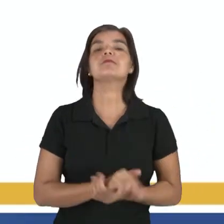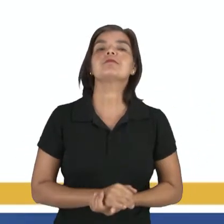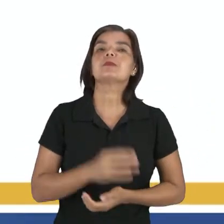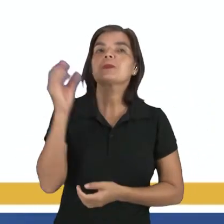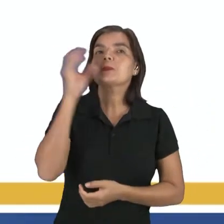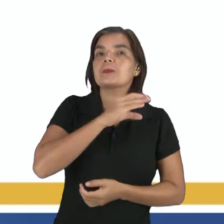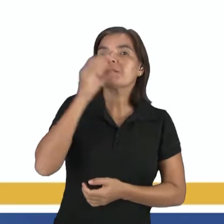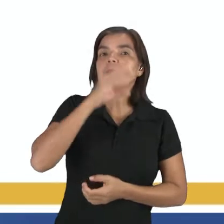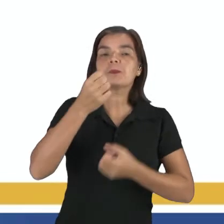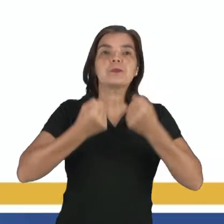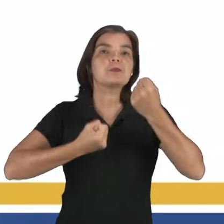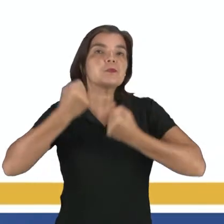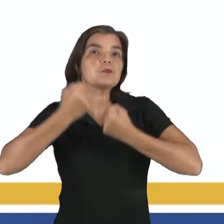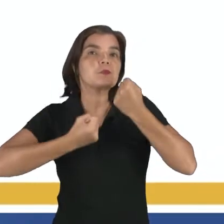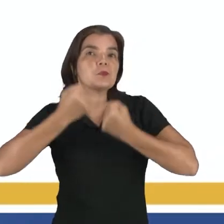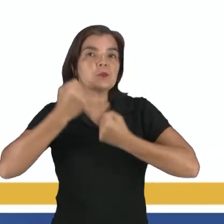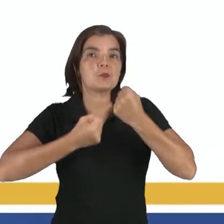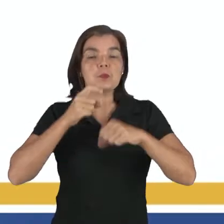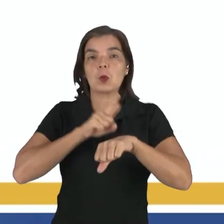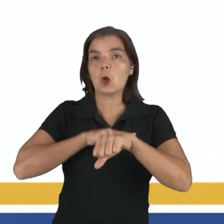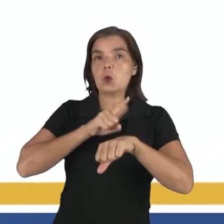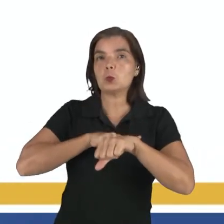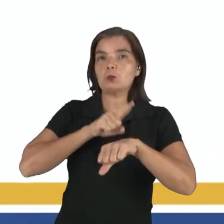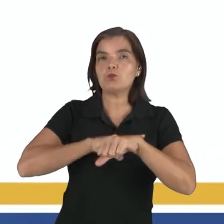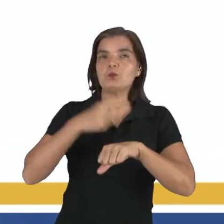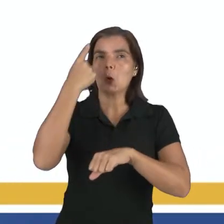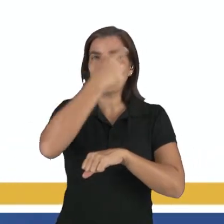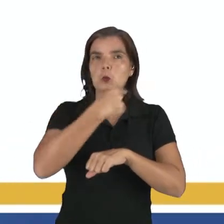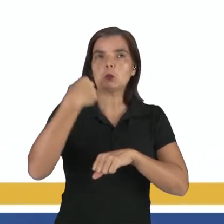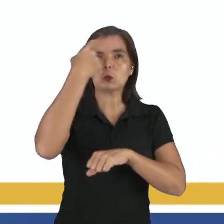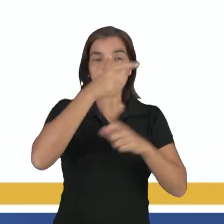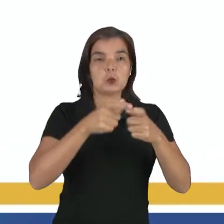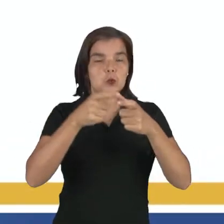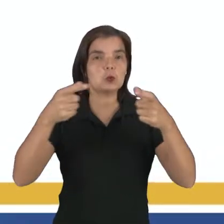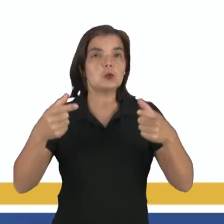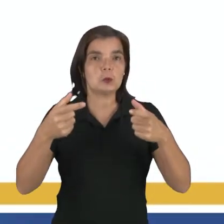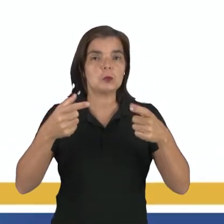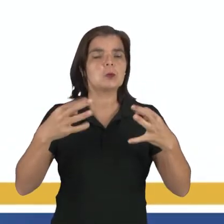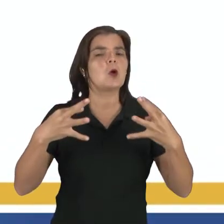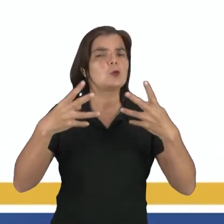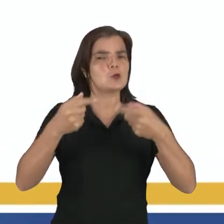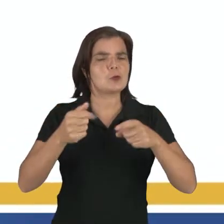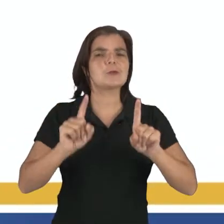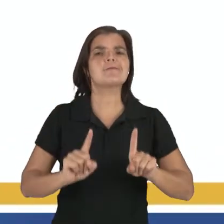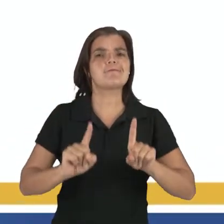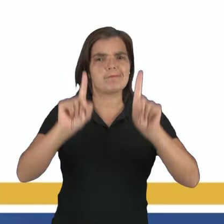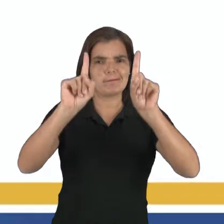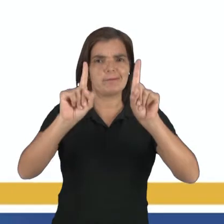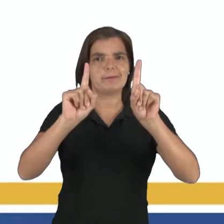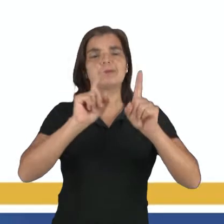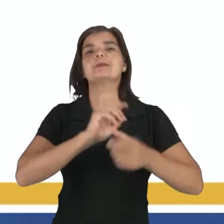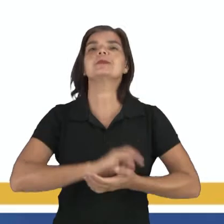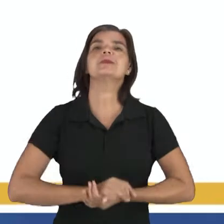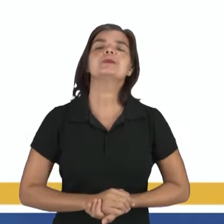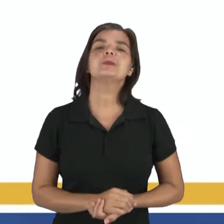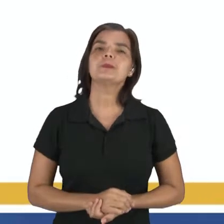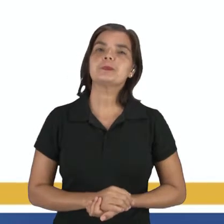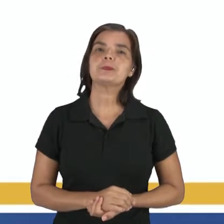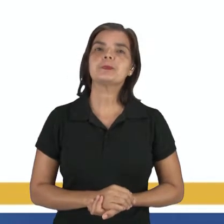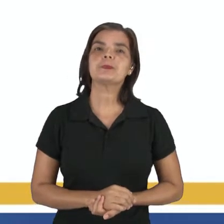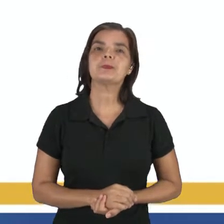a letra e a velocidade de um automóvel e o tempo gasto no percurso são grandezas diretamente